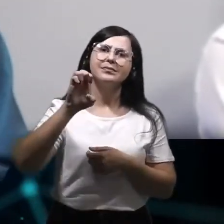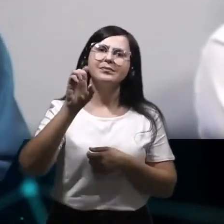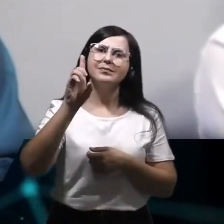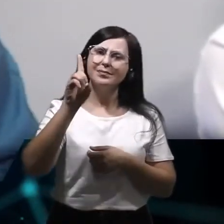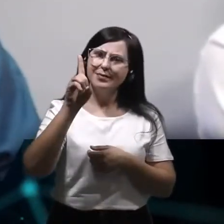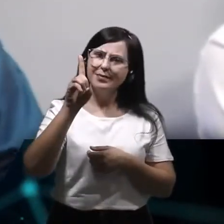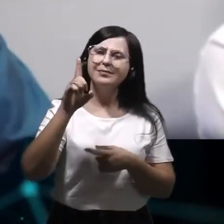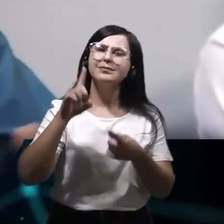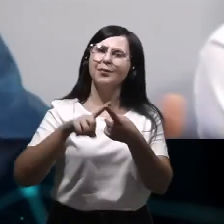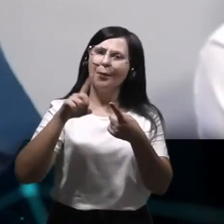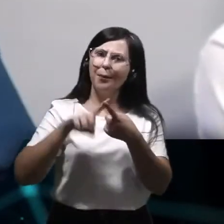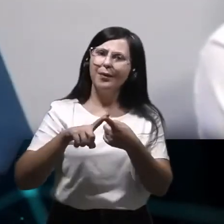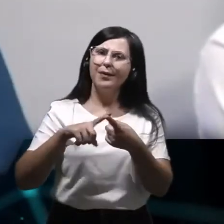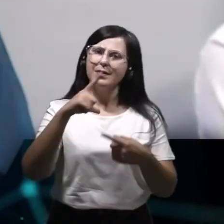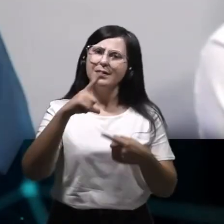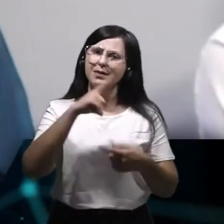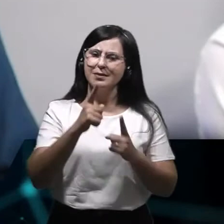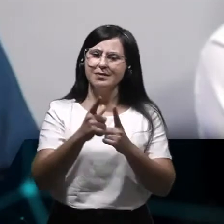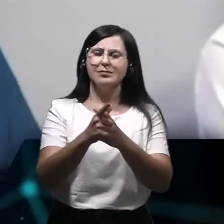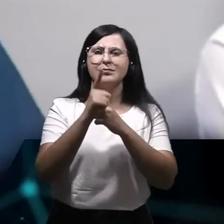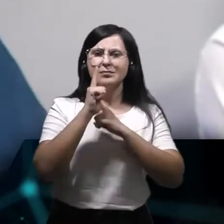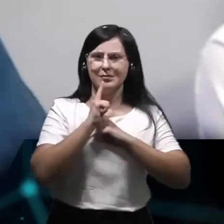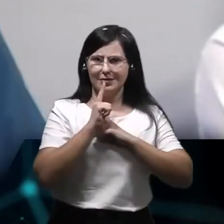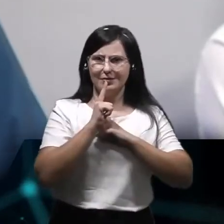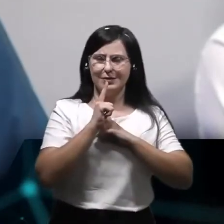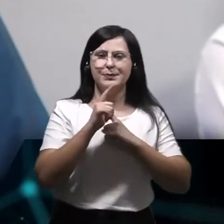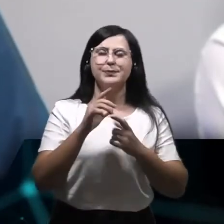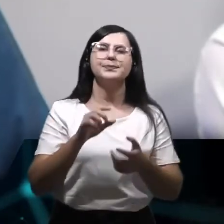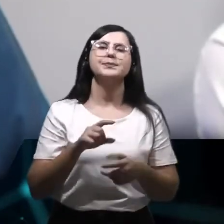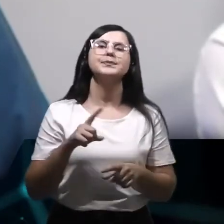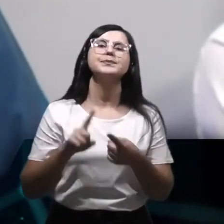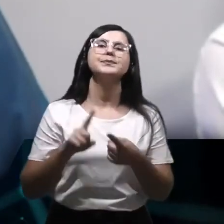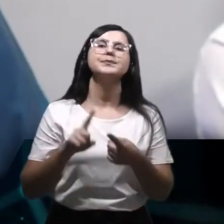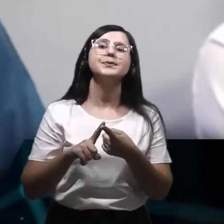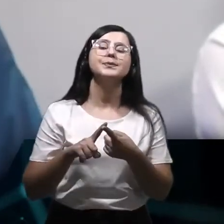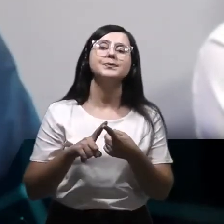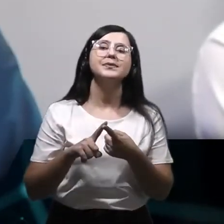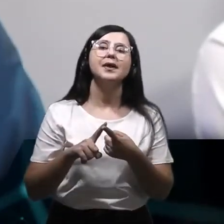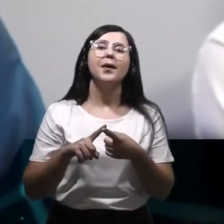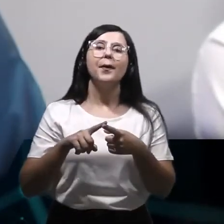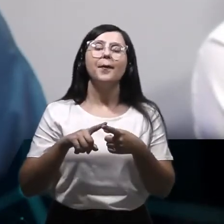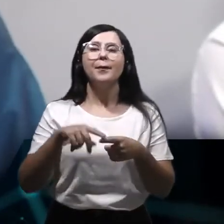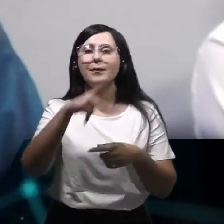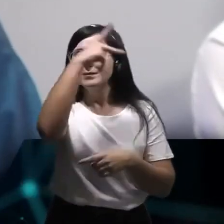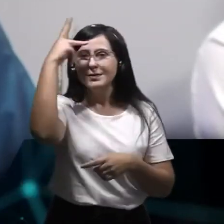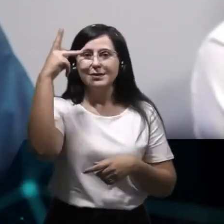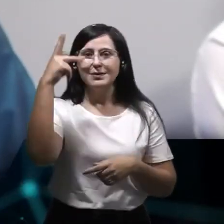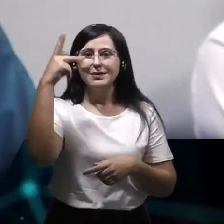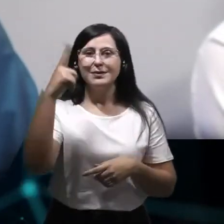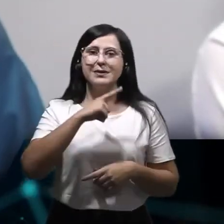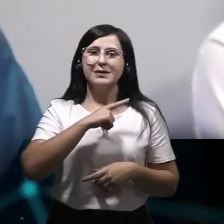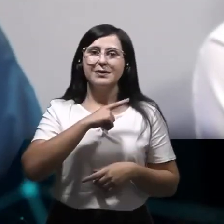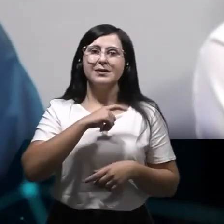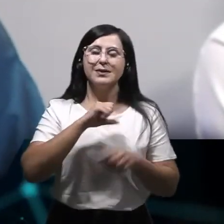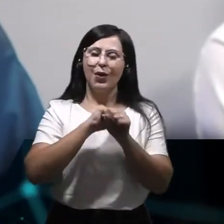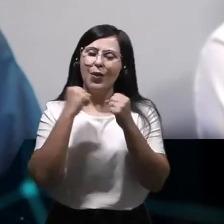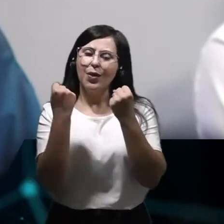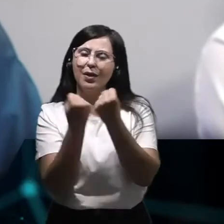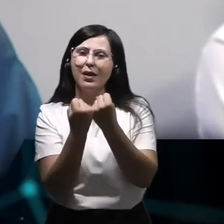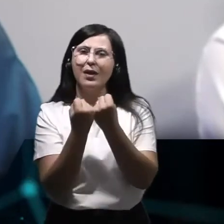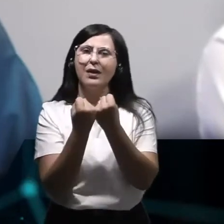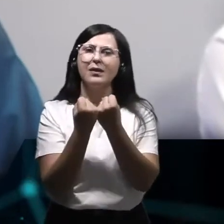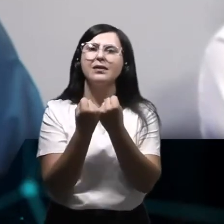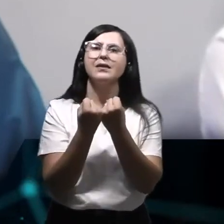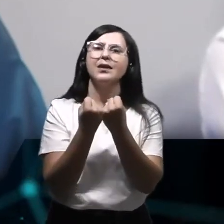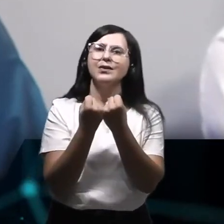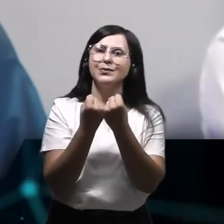pessoal que realmente é associado à Unimed não podia usar o plano de saúde porque estava com 2 meses atrasado. Isso,